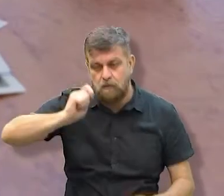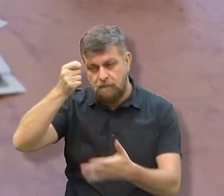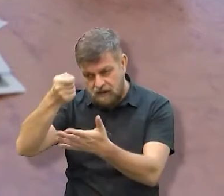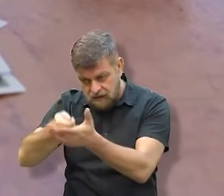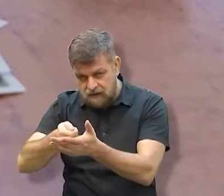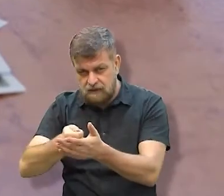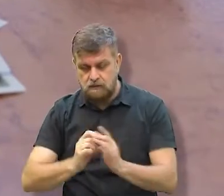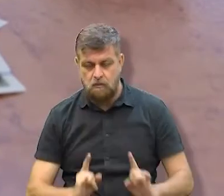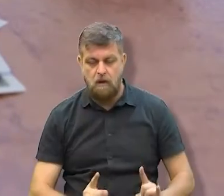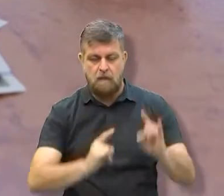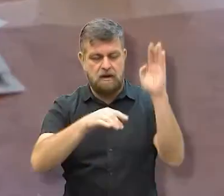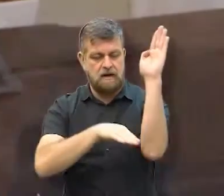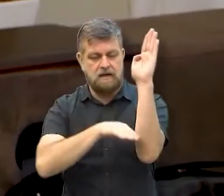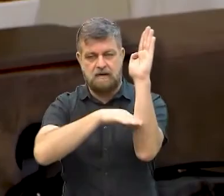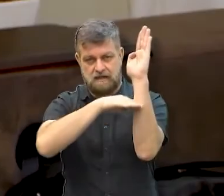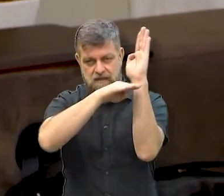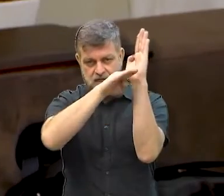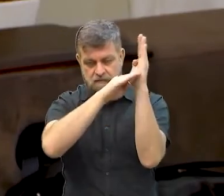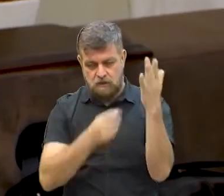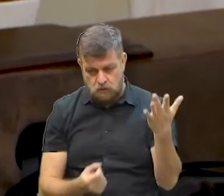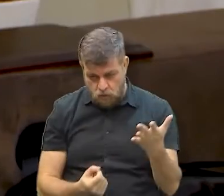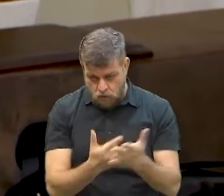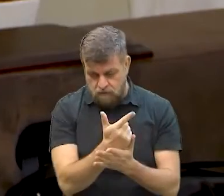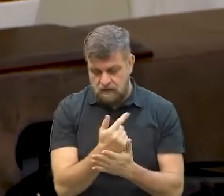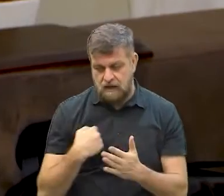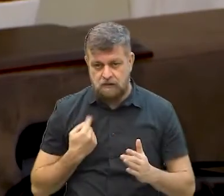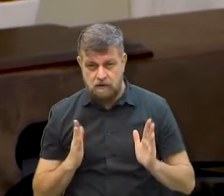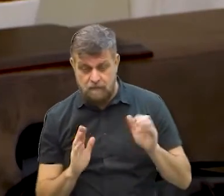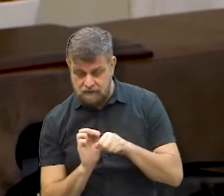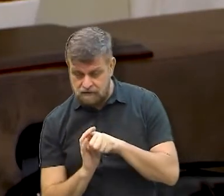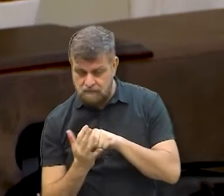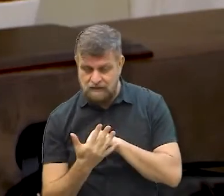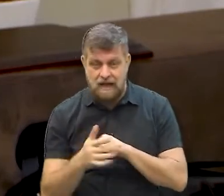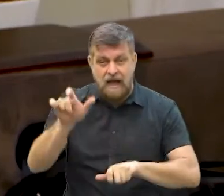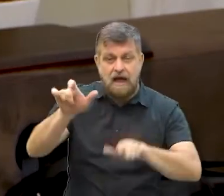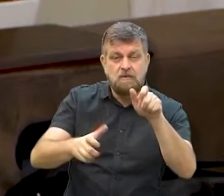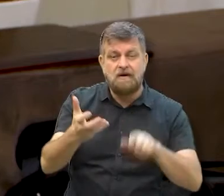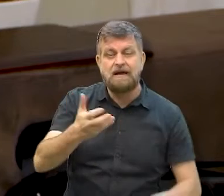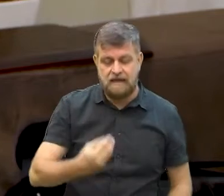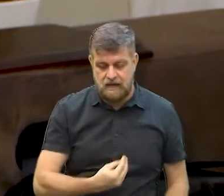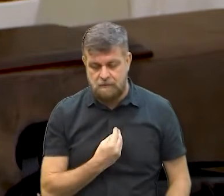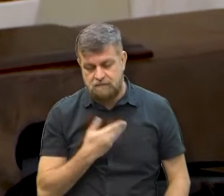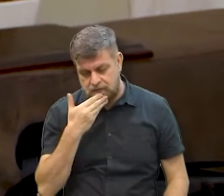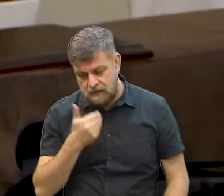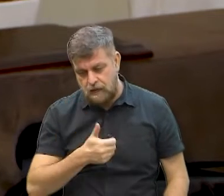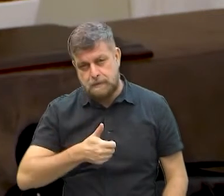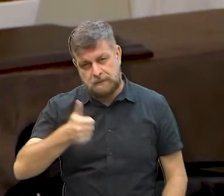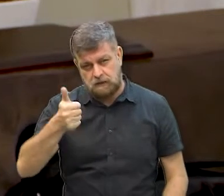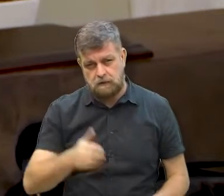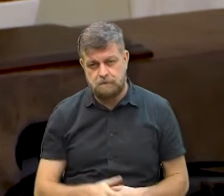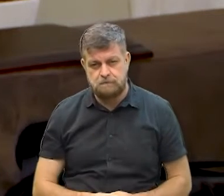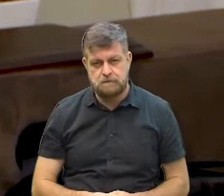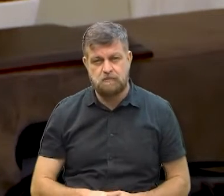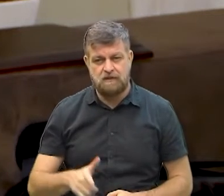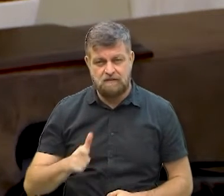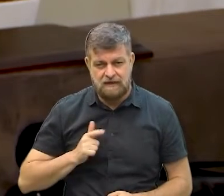estão gastando comprando um apartamento. A gente está num período de pandemia, então as pessoas querem viver melhor, então estão gastando um pouco